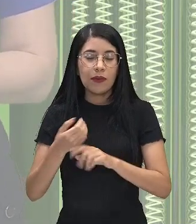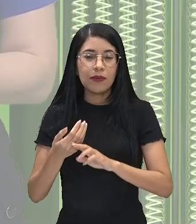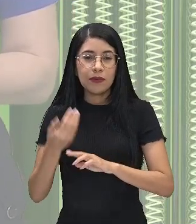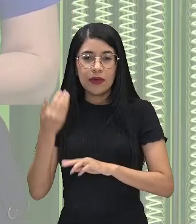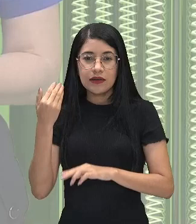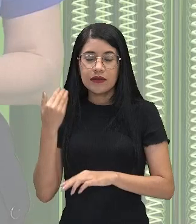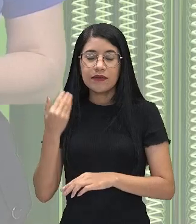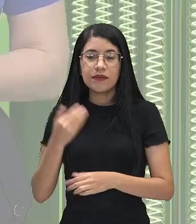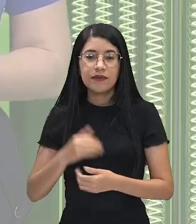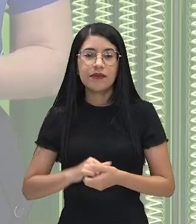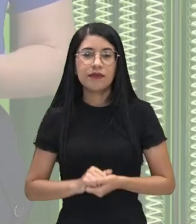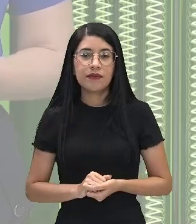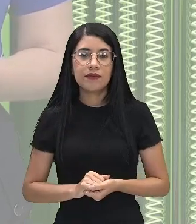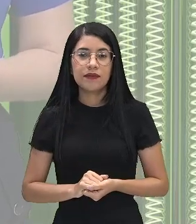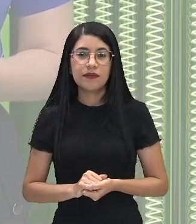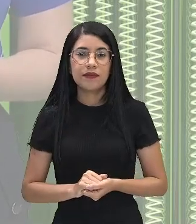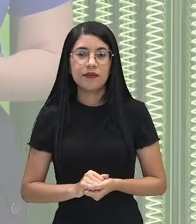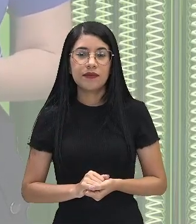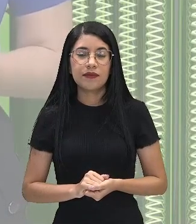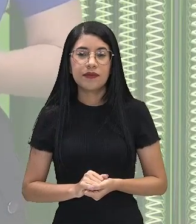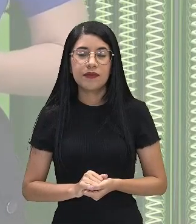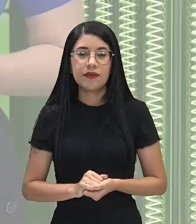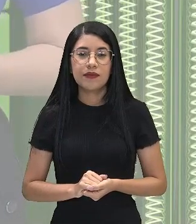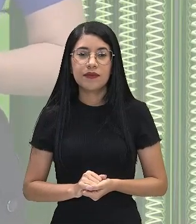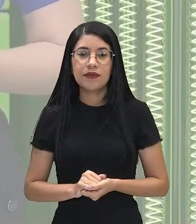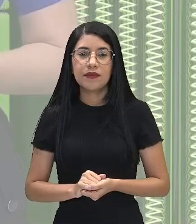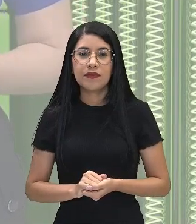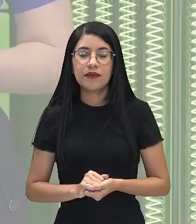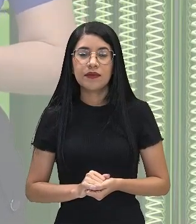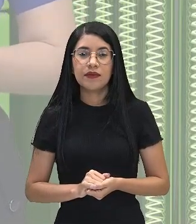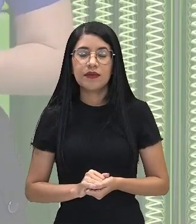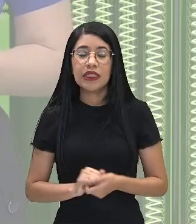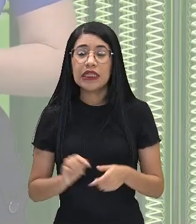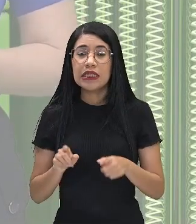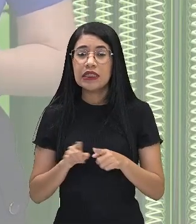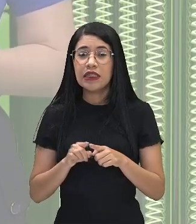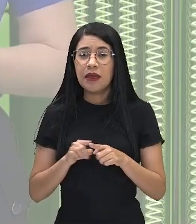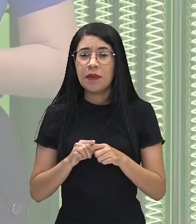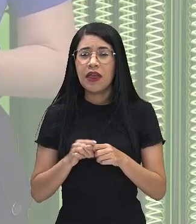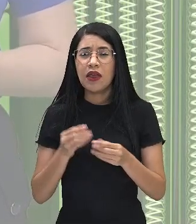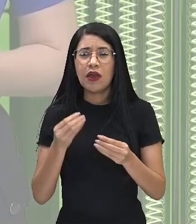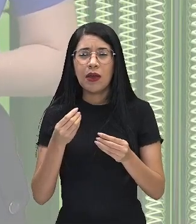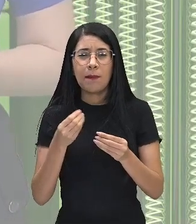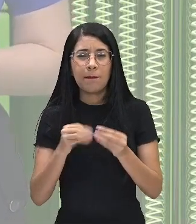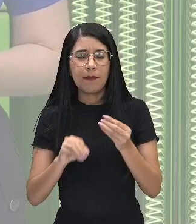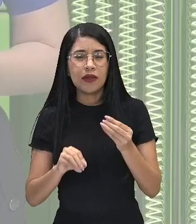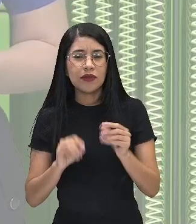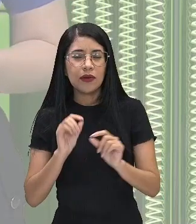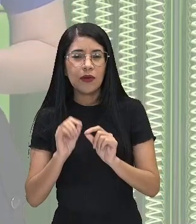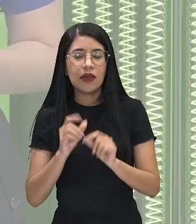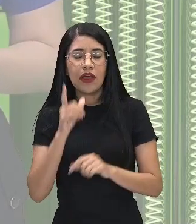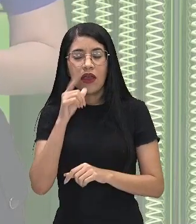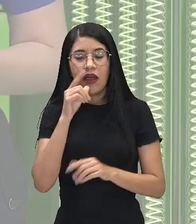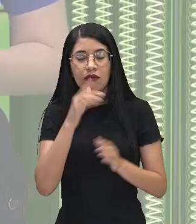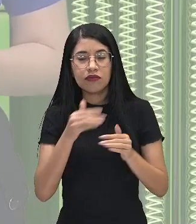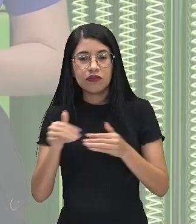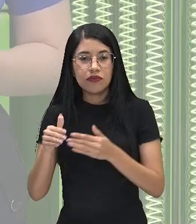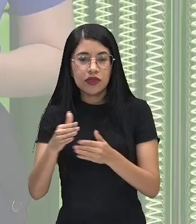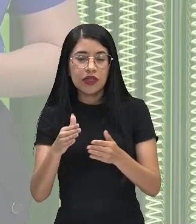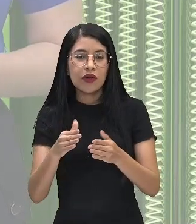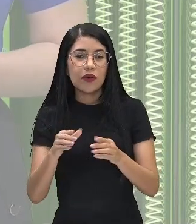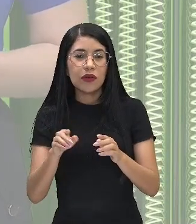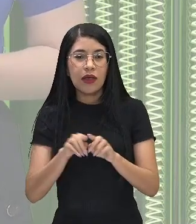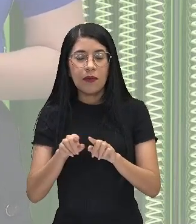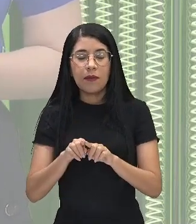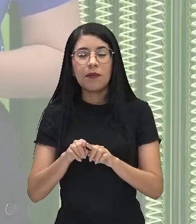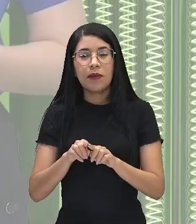em 2023. Além disso, nós tivemos impactos nos rios e ecossistemas